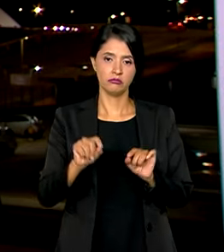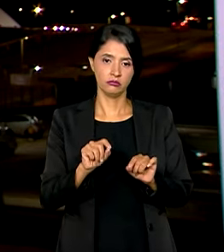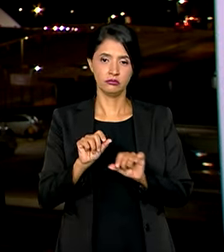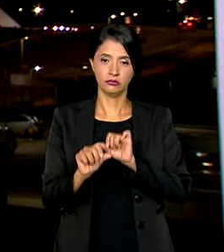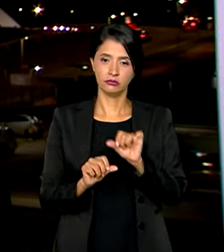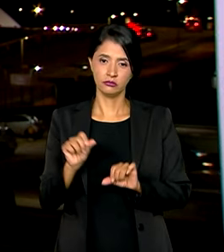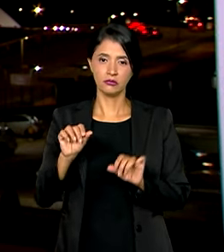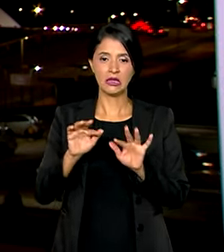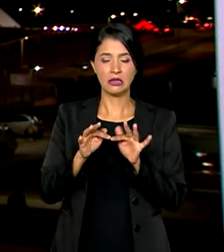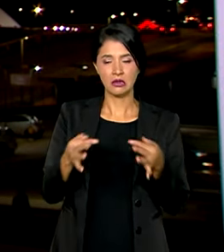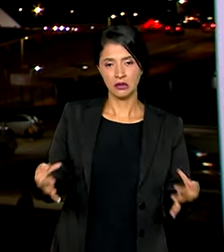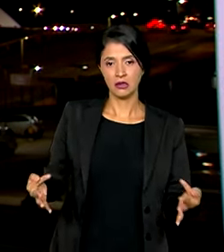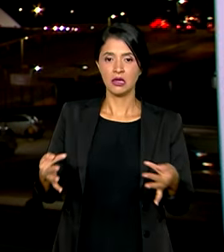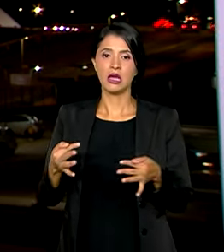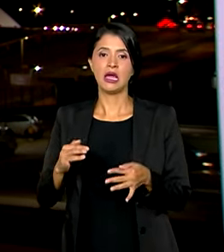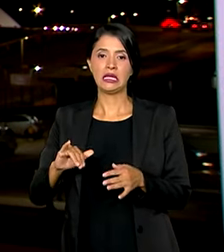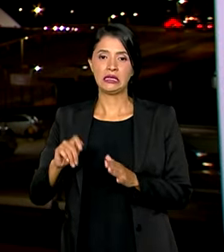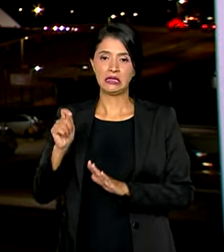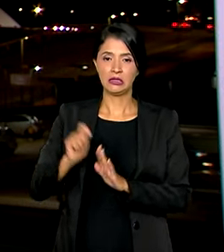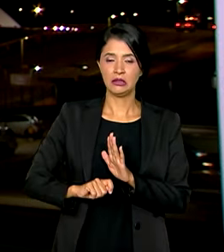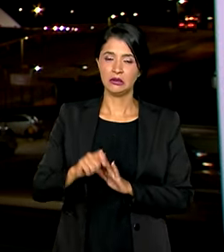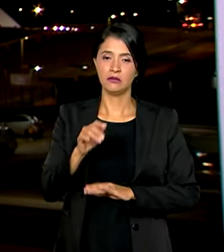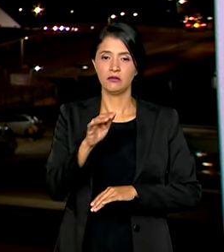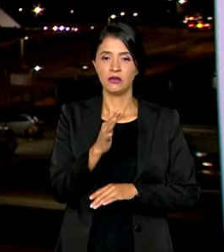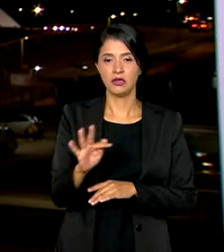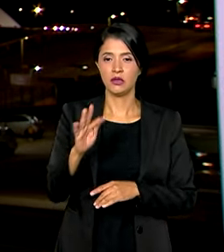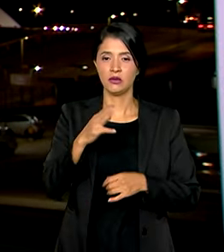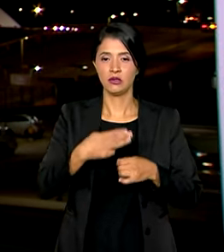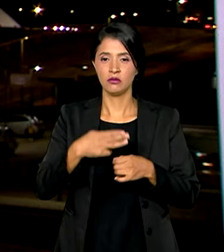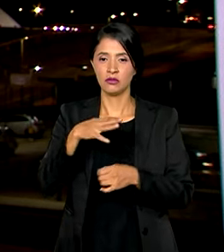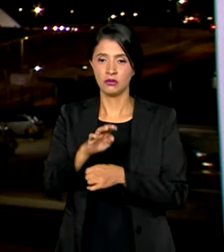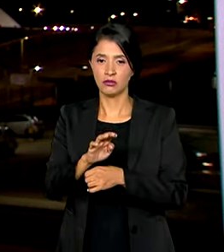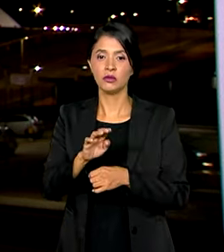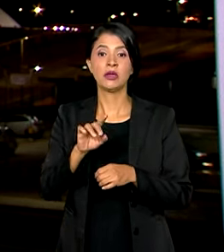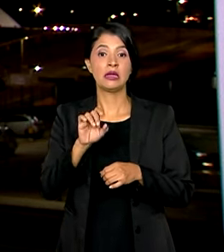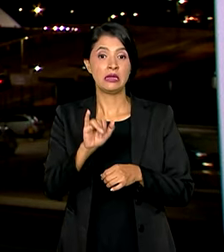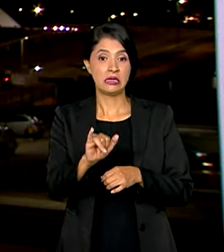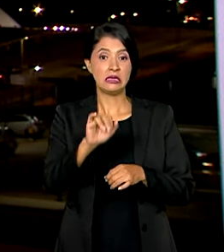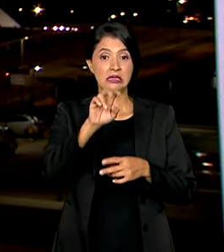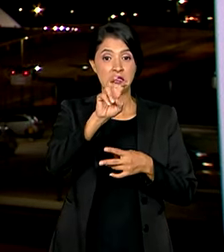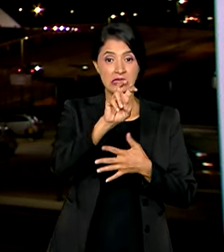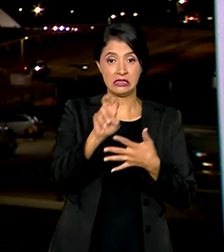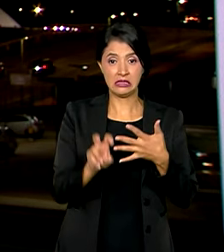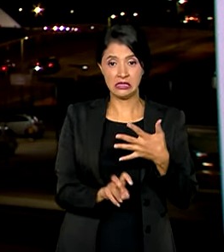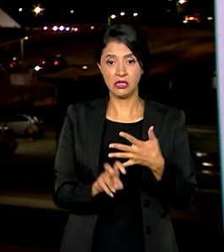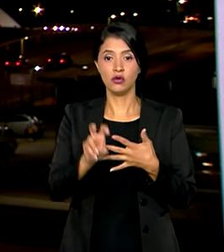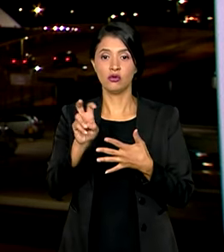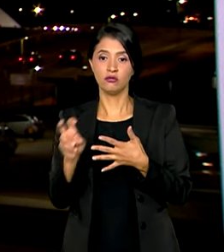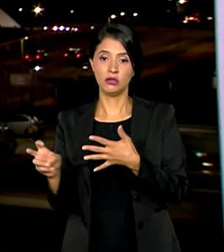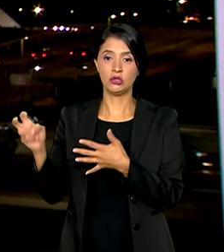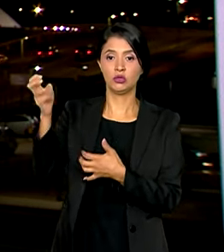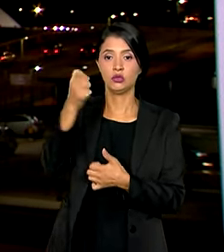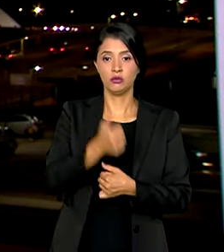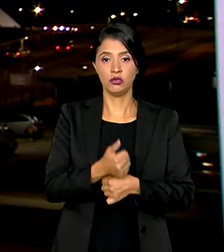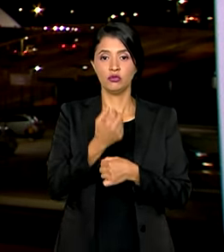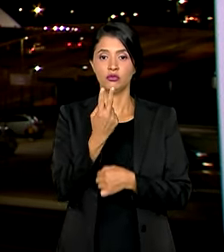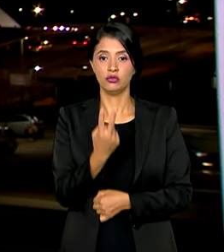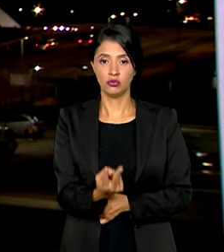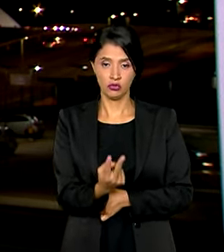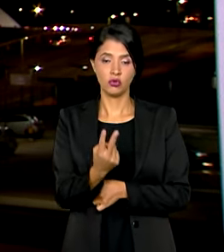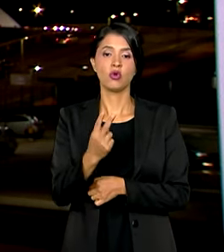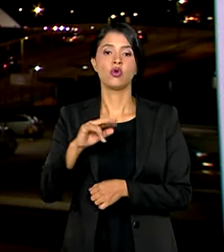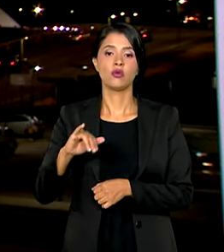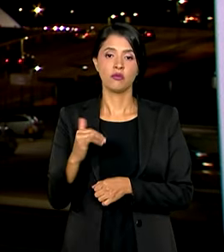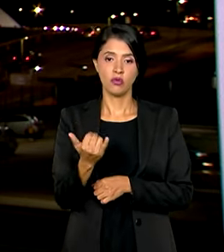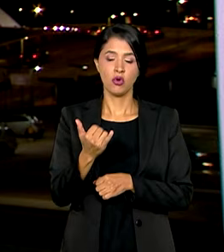reforma simplifica tributos federais, estaduais e municipais. Portanto, 5 tributos serão substituídos por